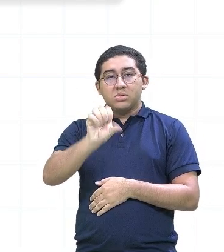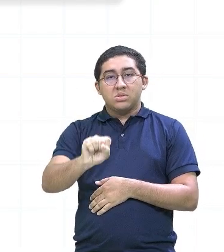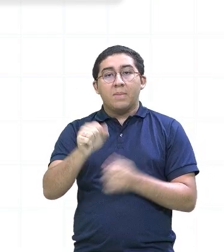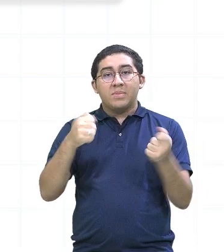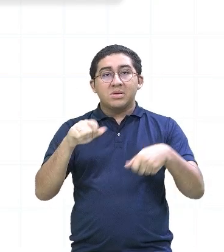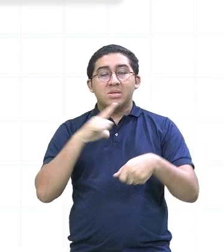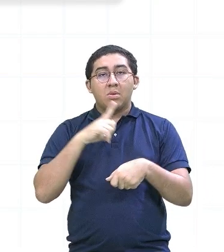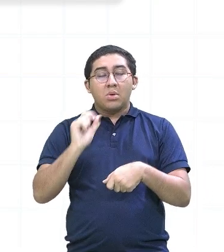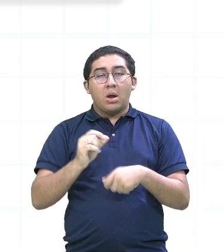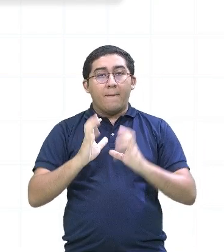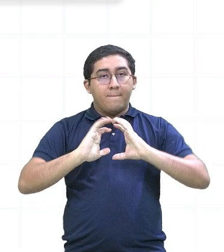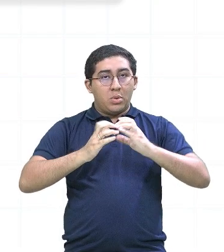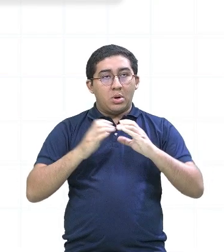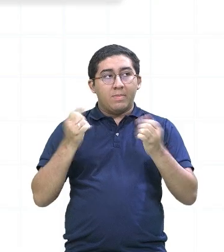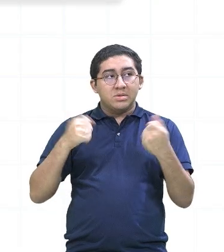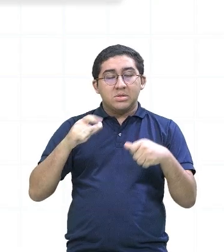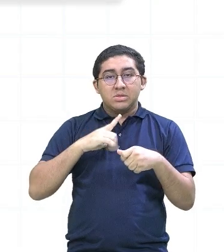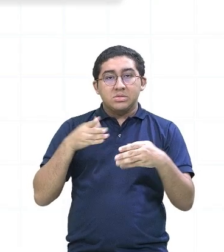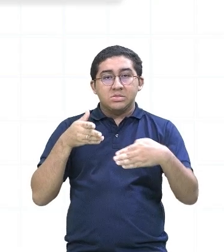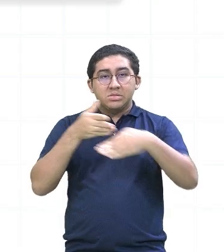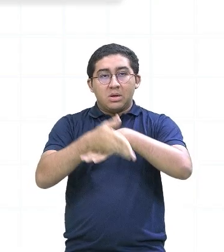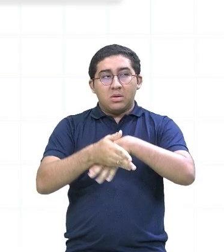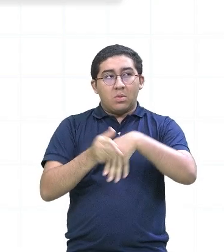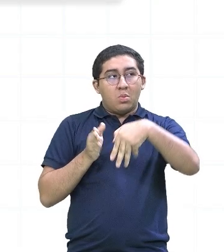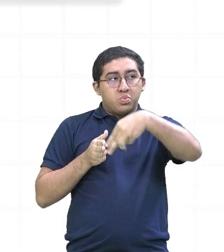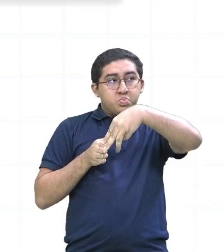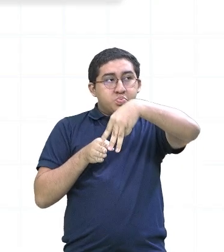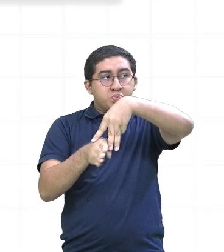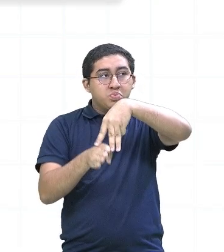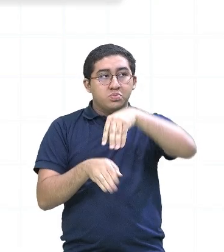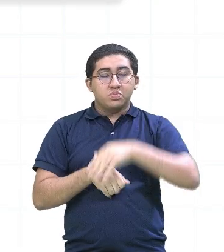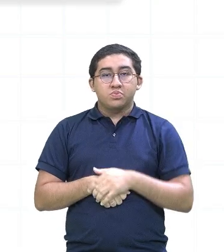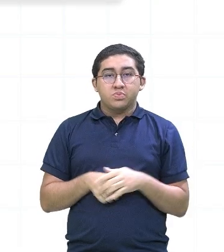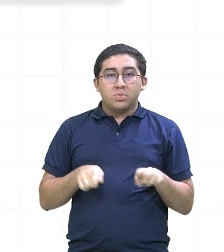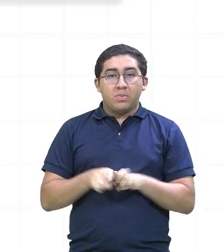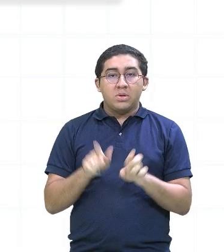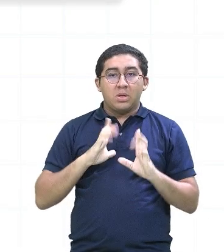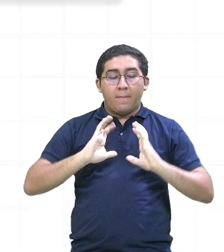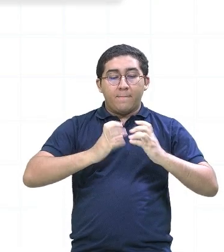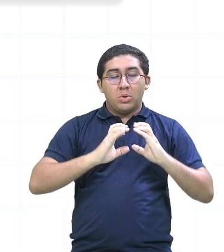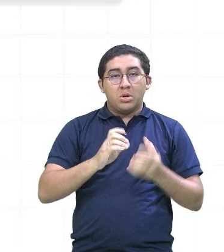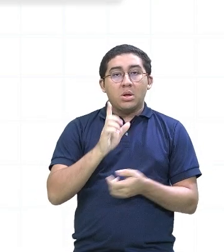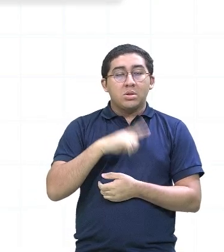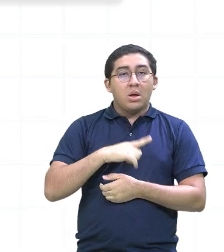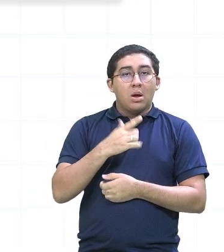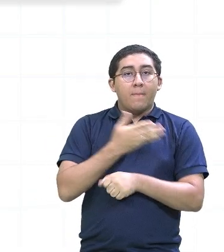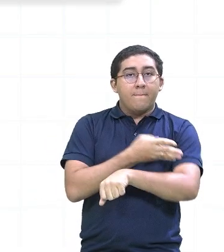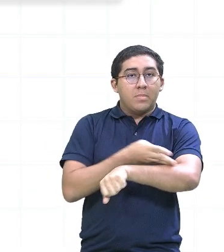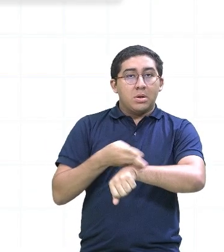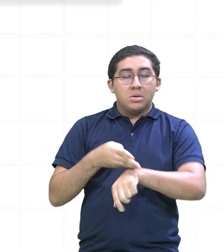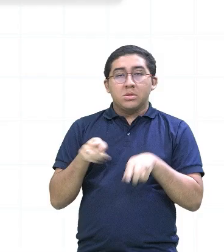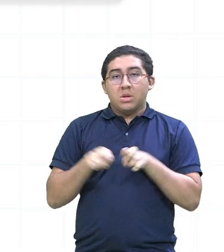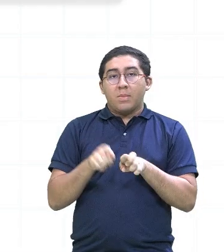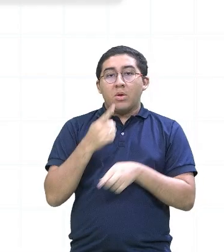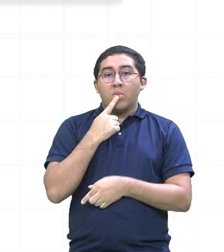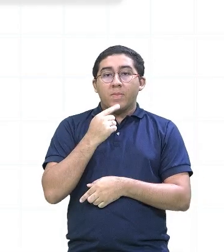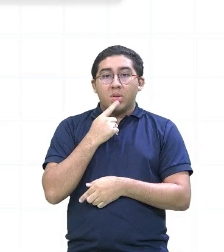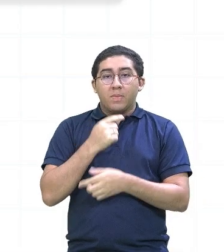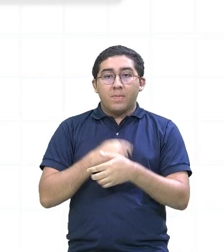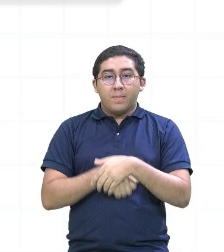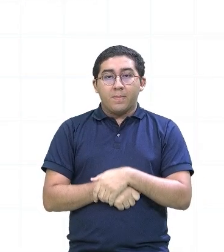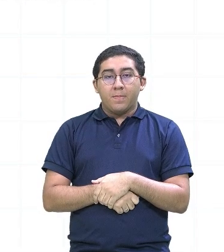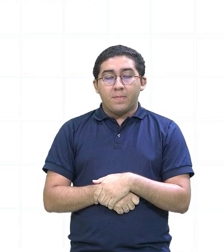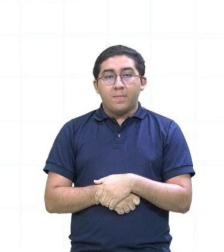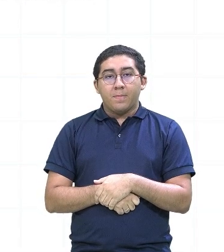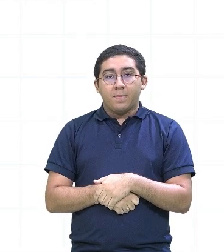bolas. E tem também as bolinhas, né, na forma branca e vermelha aí para rebatê-las. Com